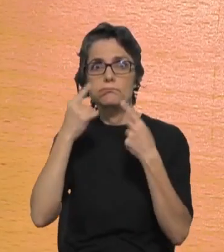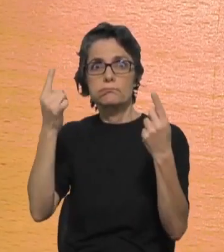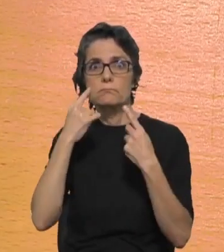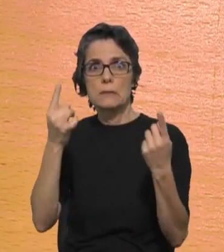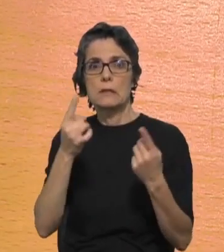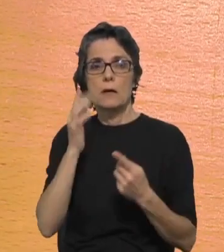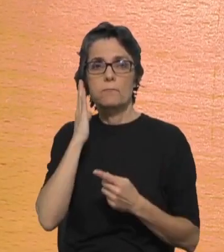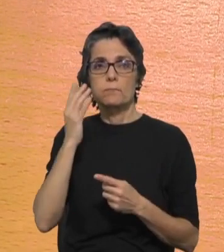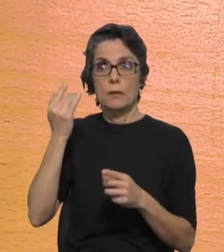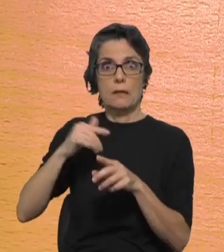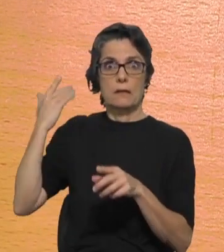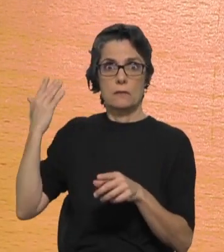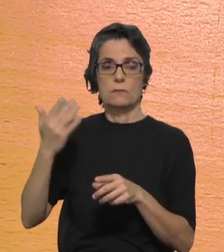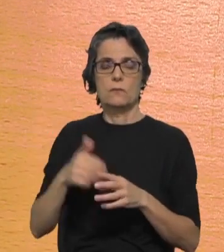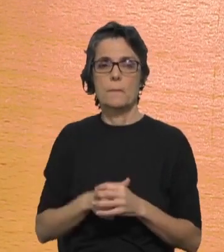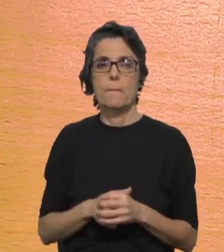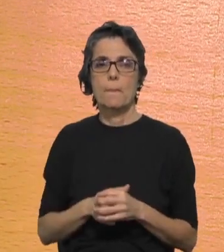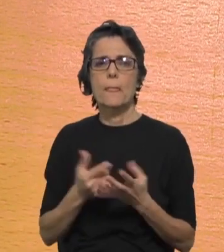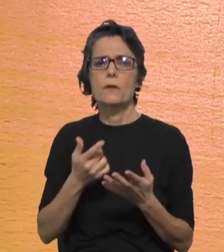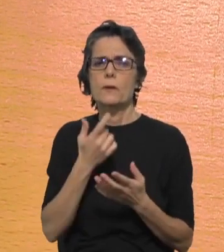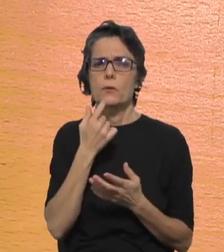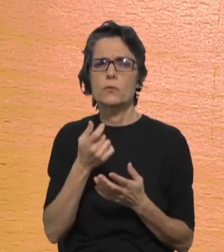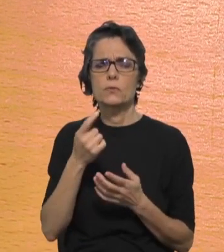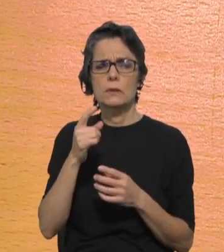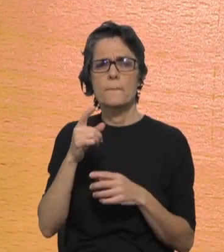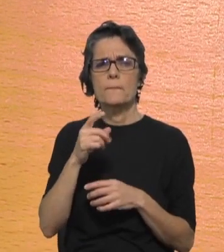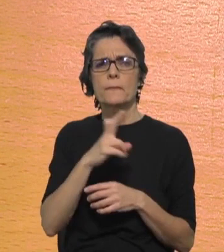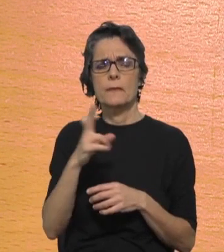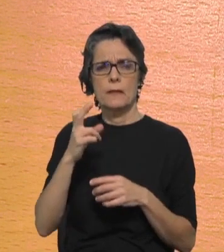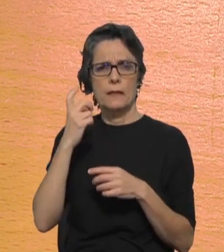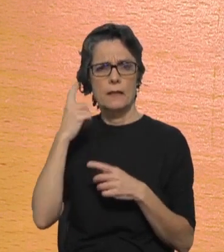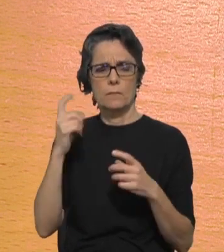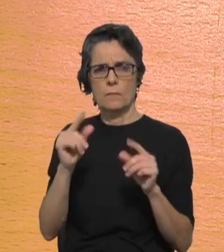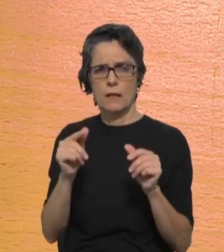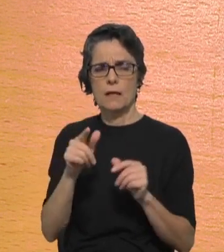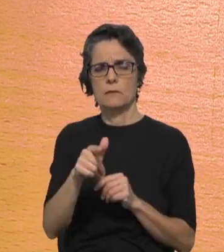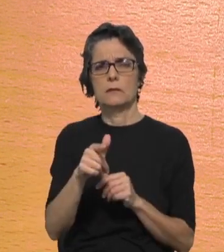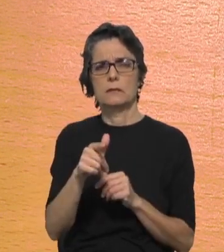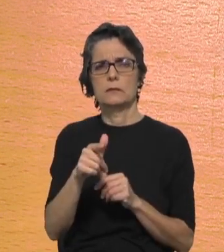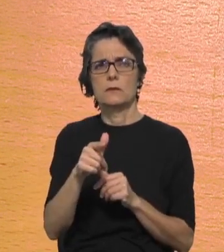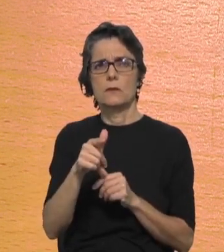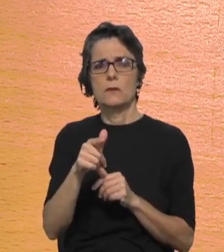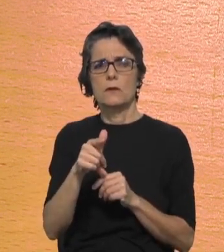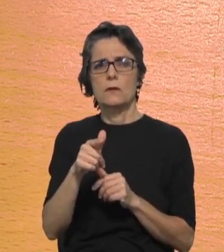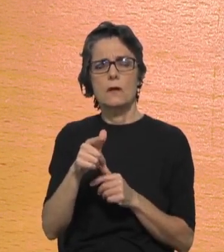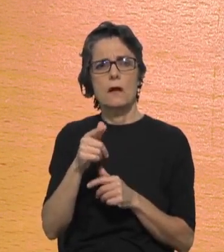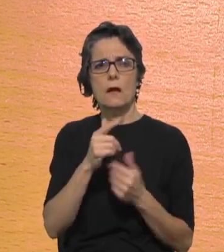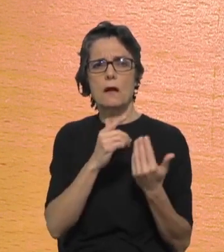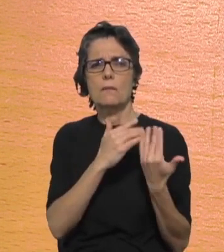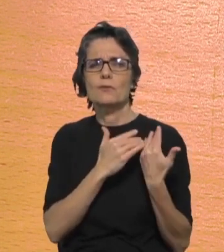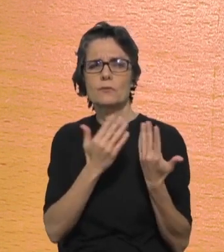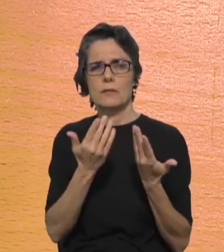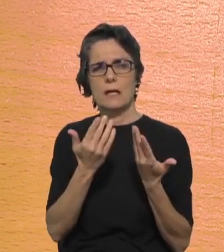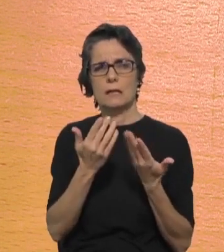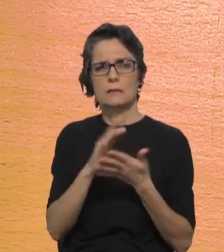em curso. Eu perguntava-lhe especificamente sobre o papel da Rádio Renascença. Que papel fundamental foi esse, para além das